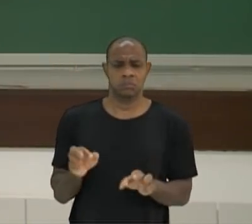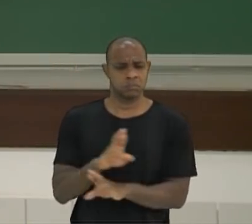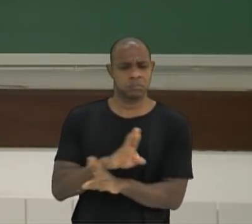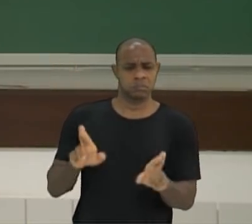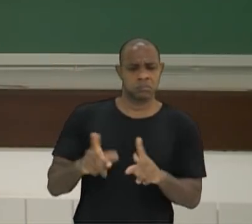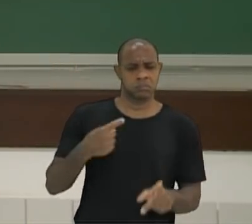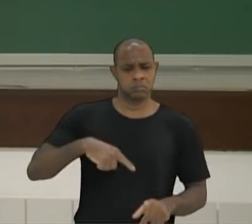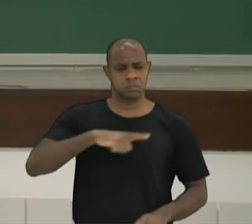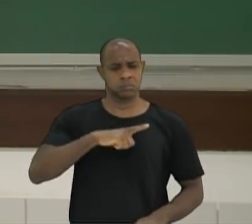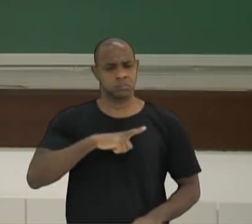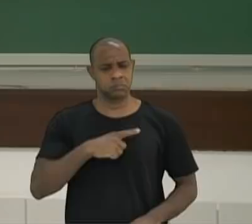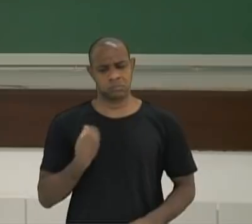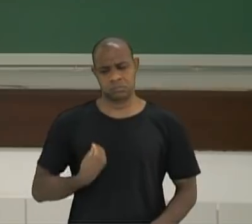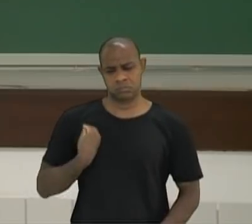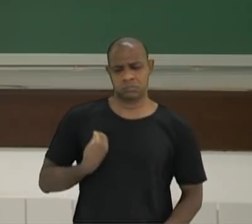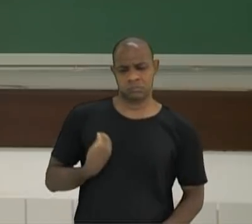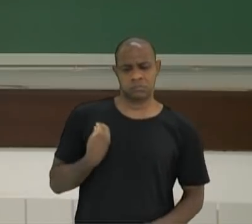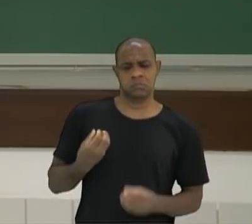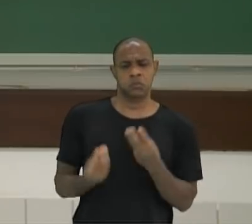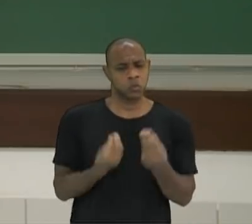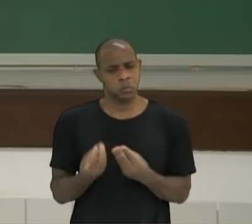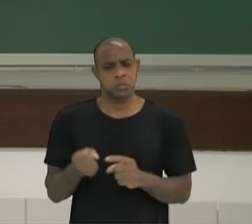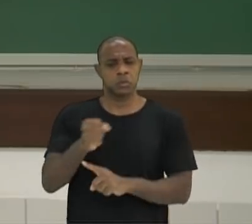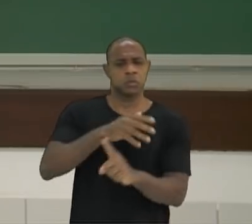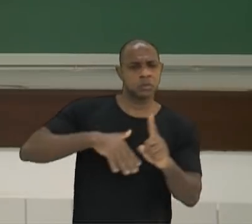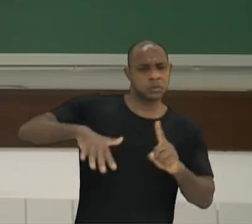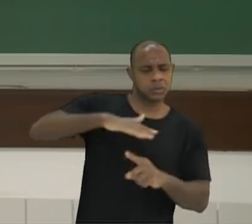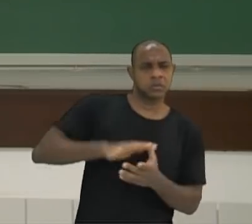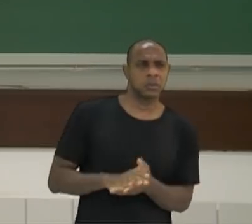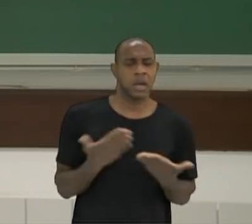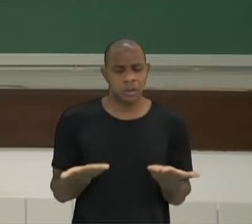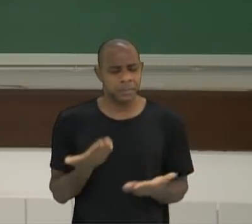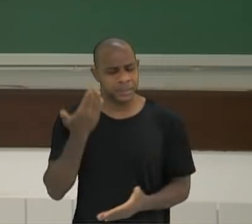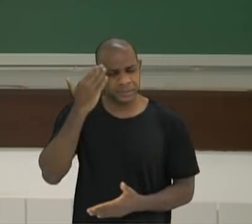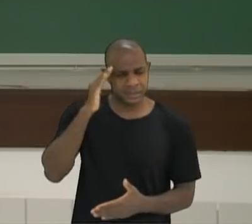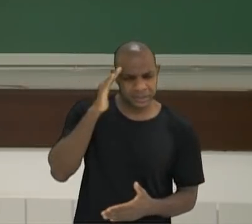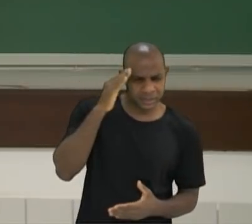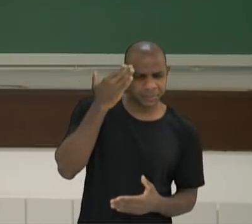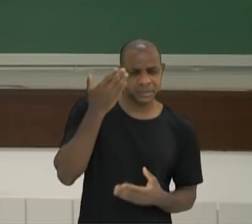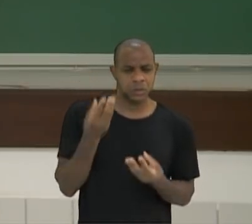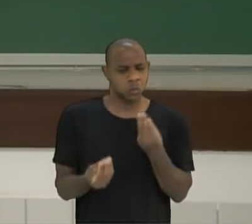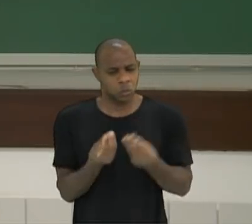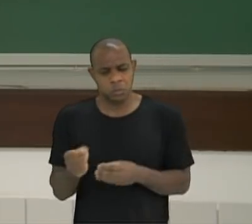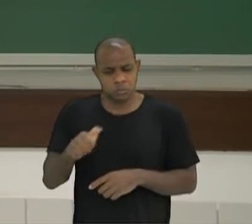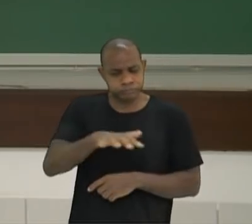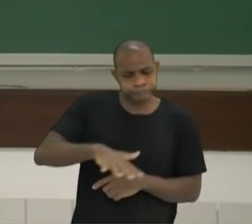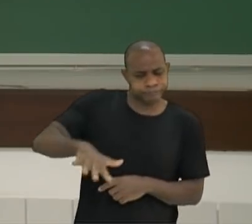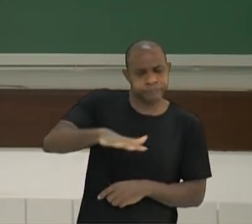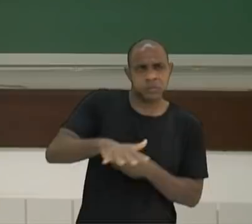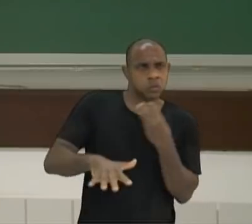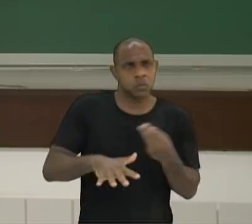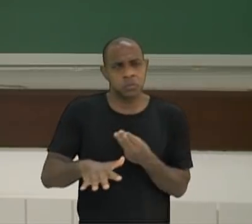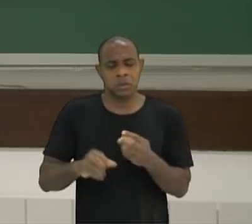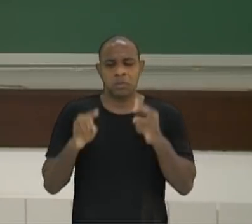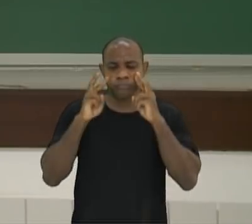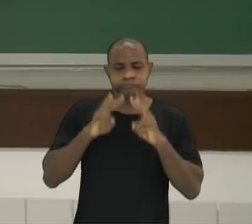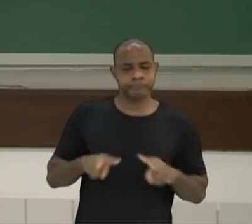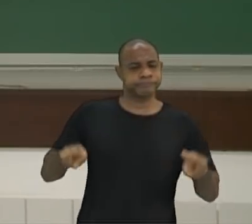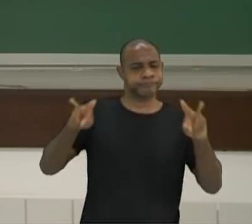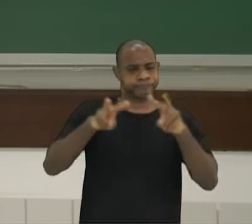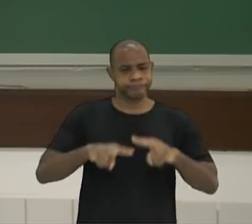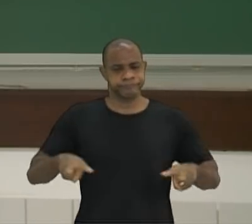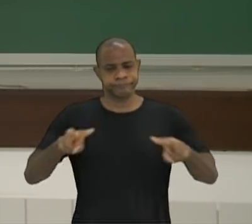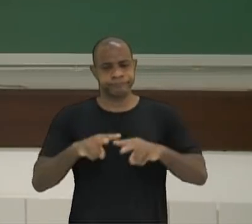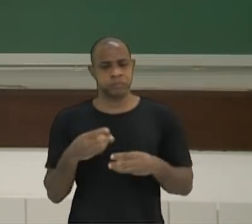nós estabelecemos por viver em sociedade. Agora, para entender todo esse espaço geográfico, a visualização de